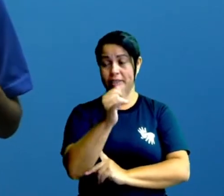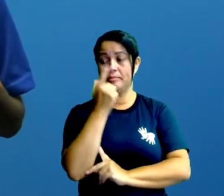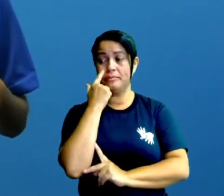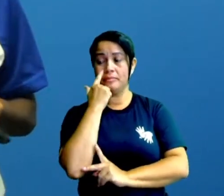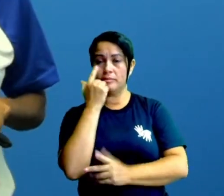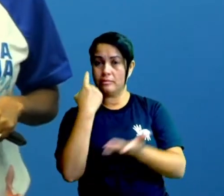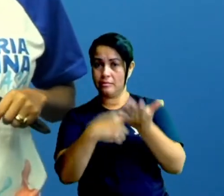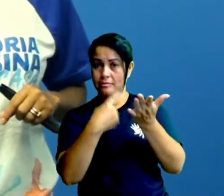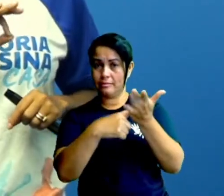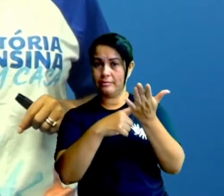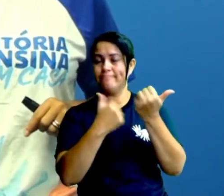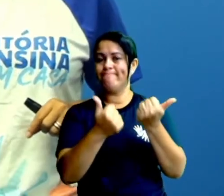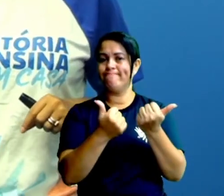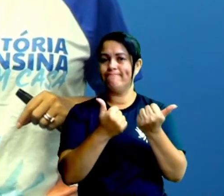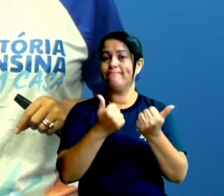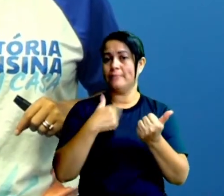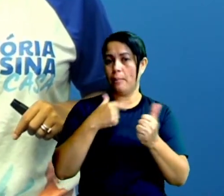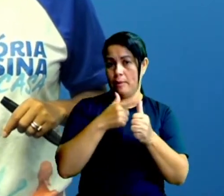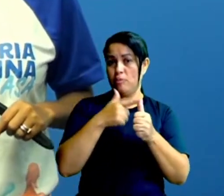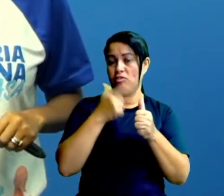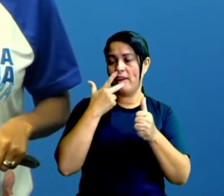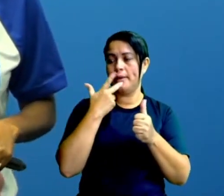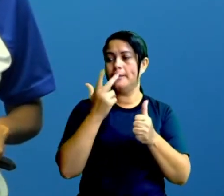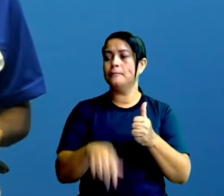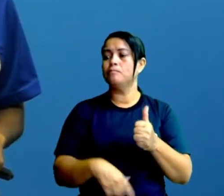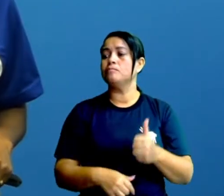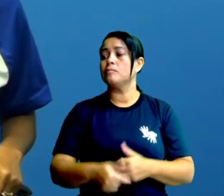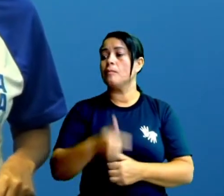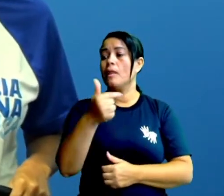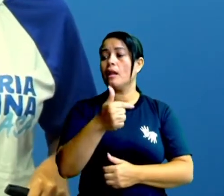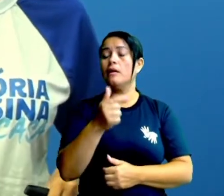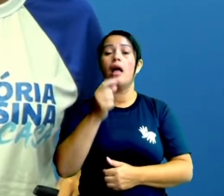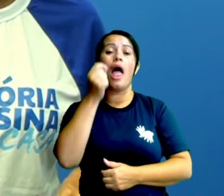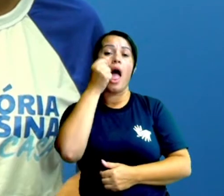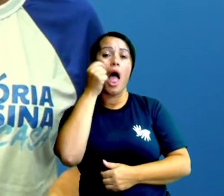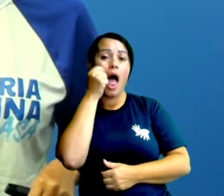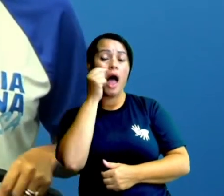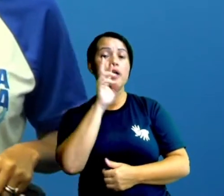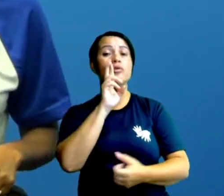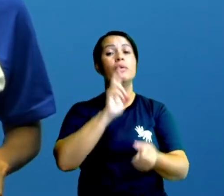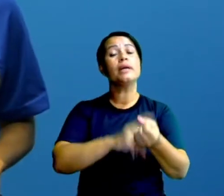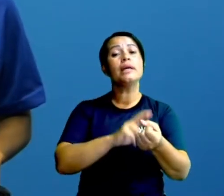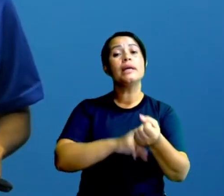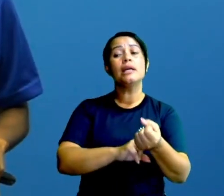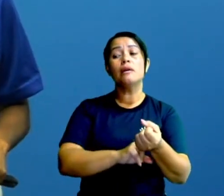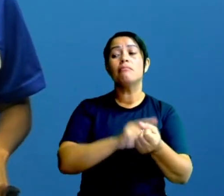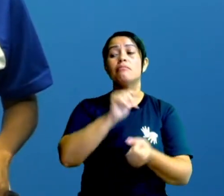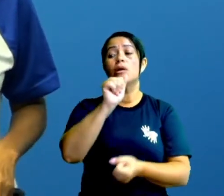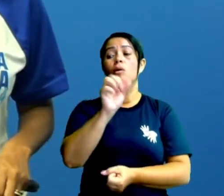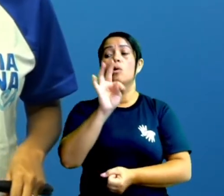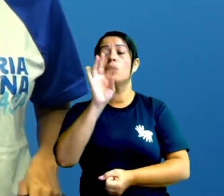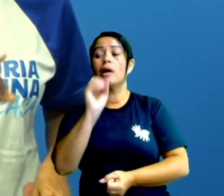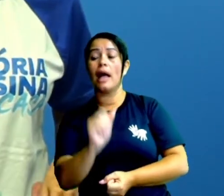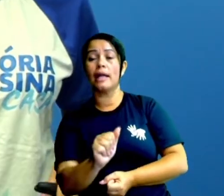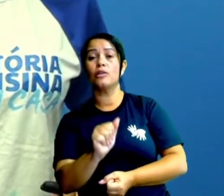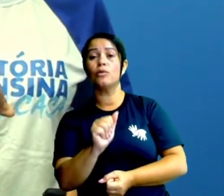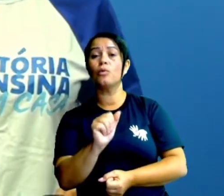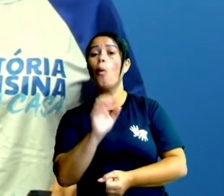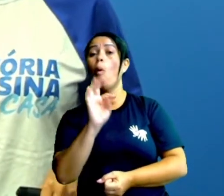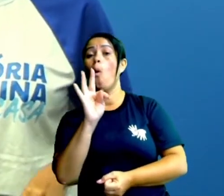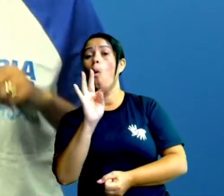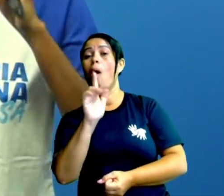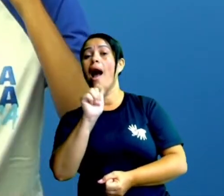vocês combinado primeiro deles Tá então vamos lá é rato que rima com gato é